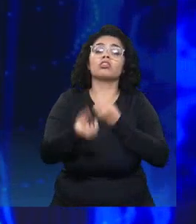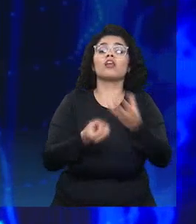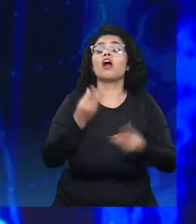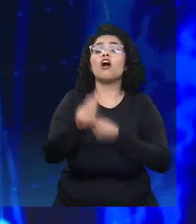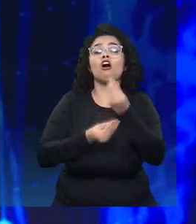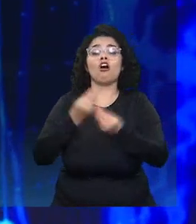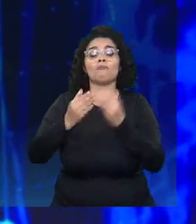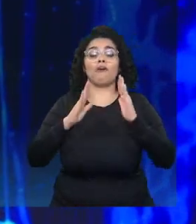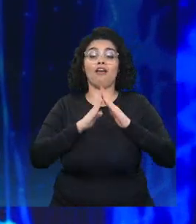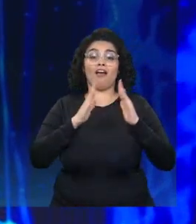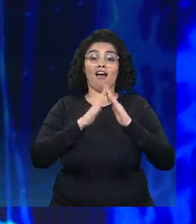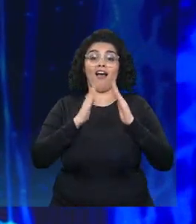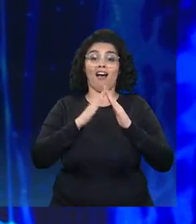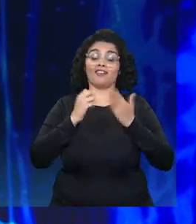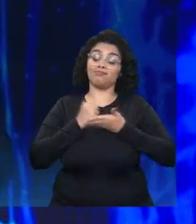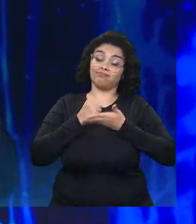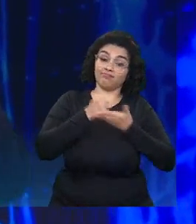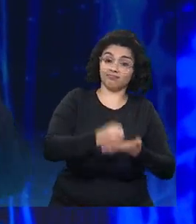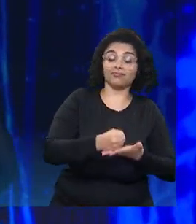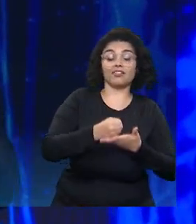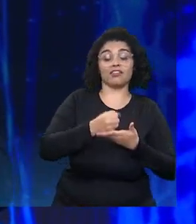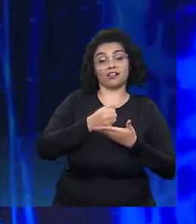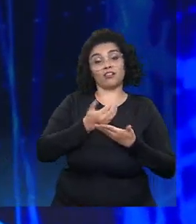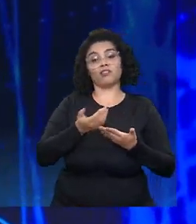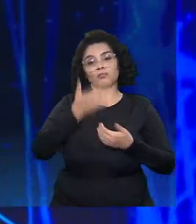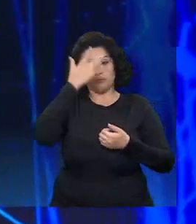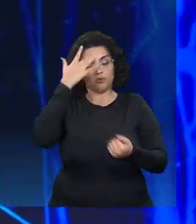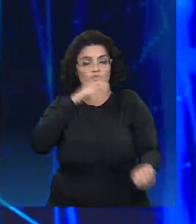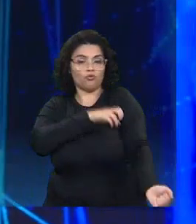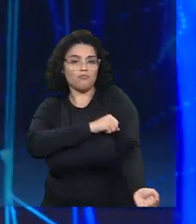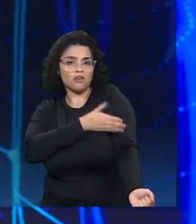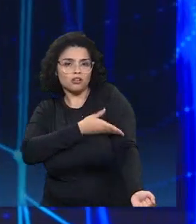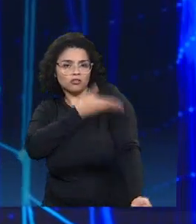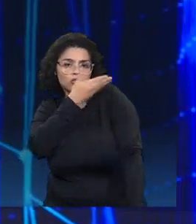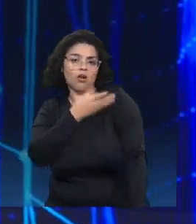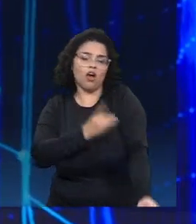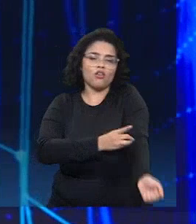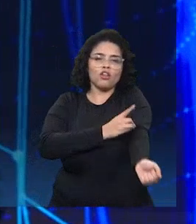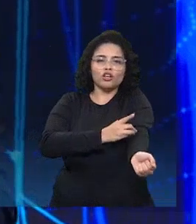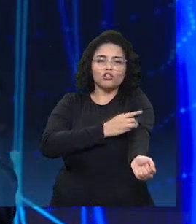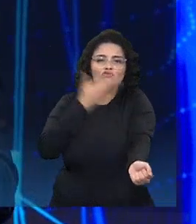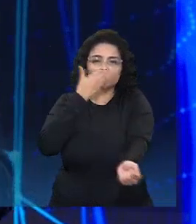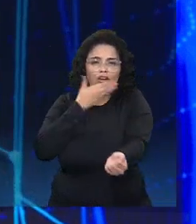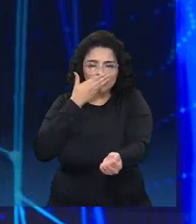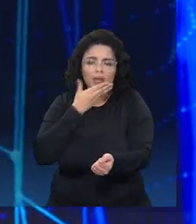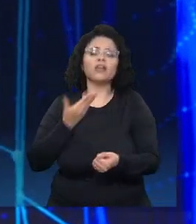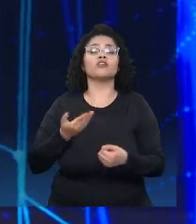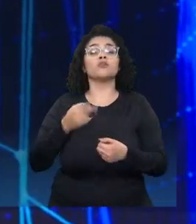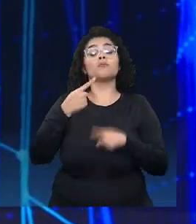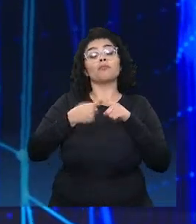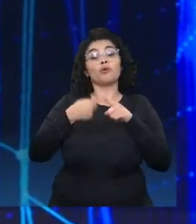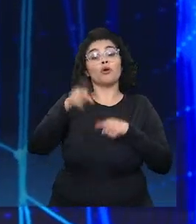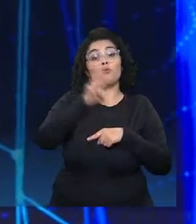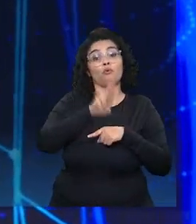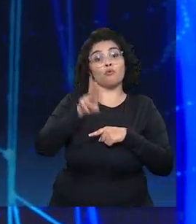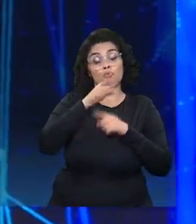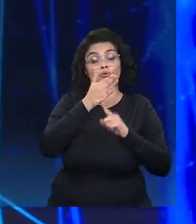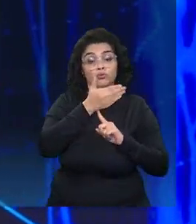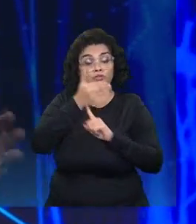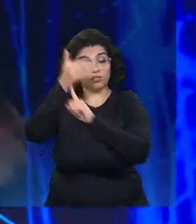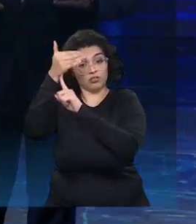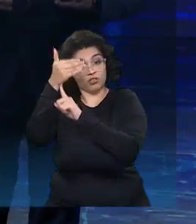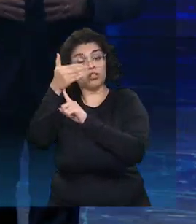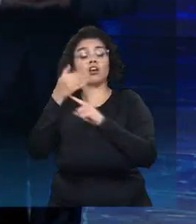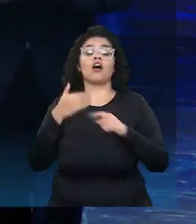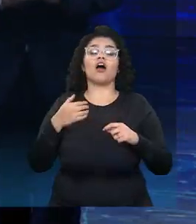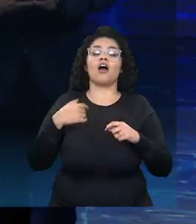vai ser entregue para o doente para o hipertenso vai ser entregue por diabético porque o uso da tecnologia a medicina